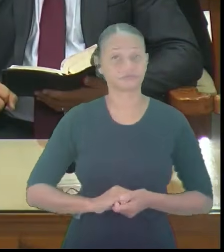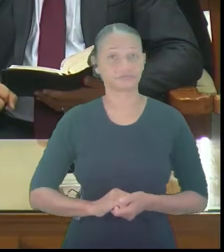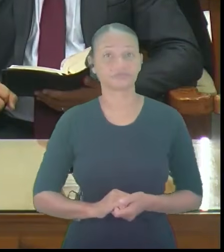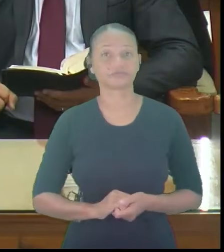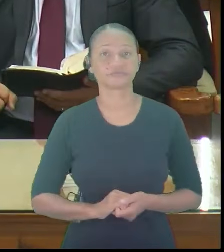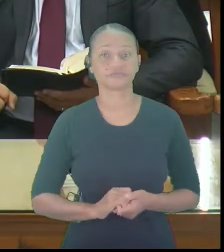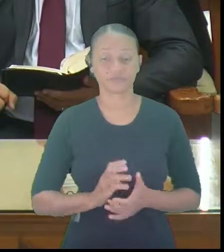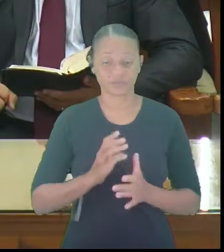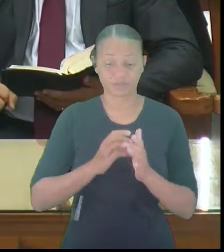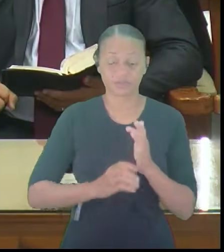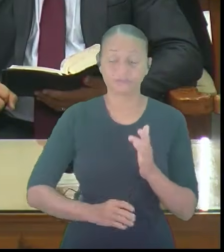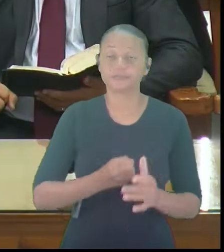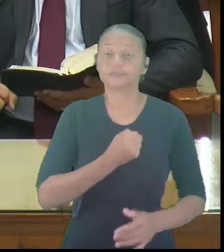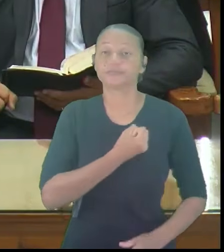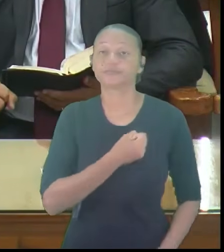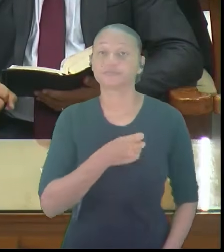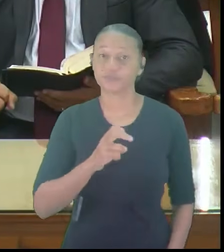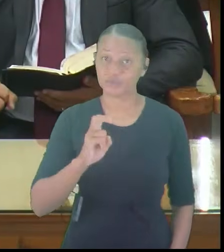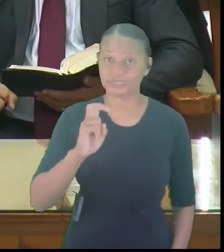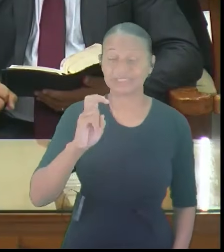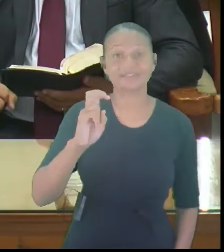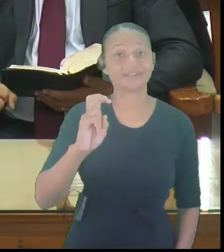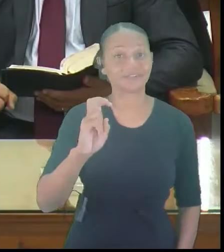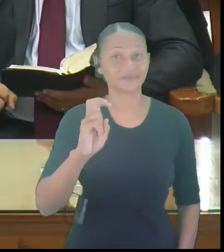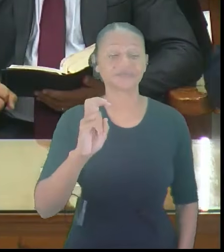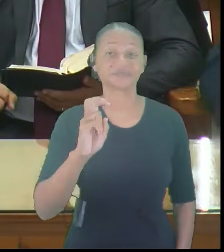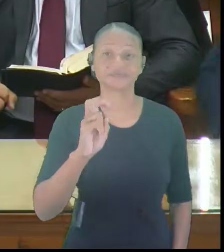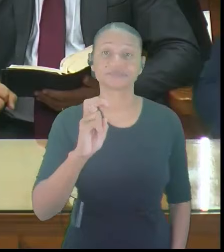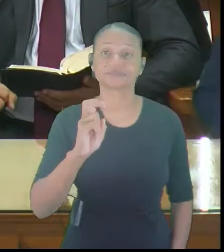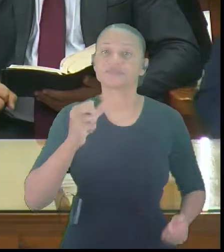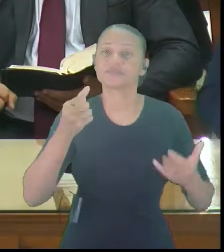E o capítulo 5